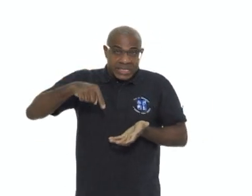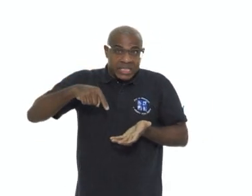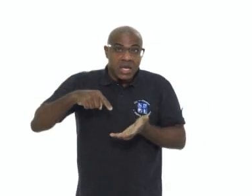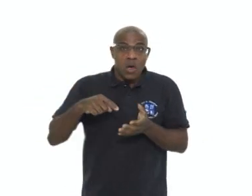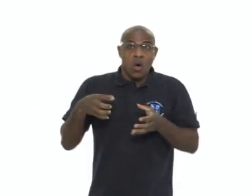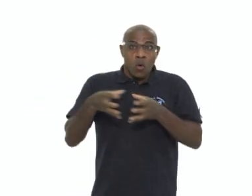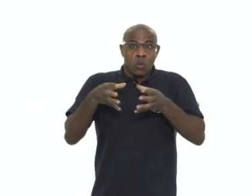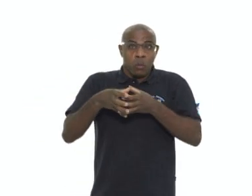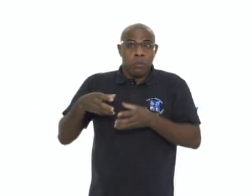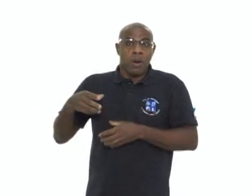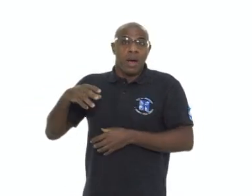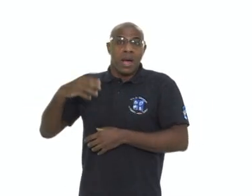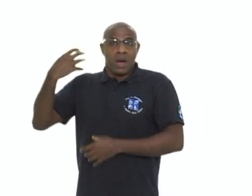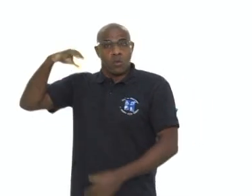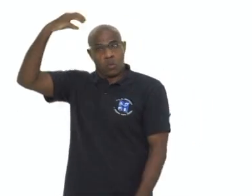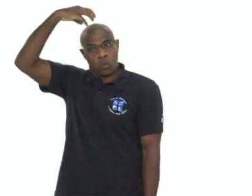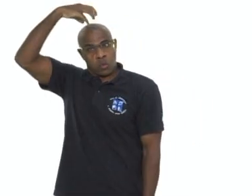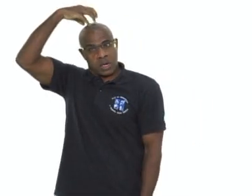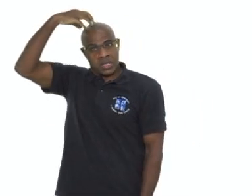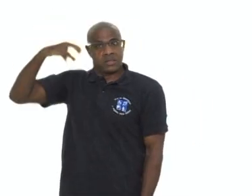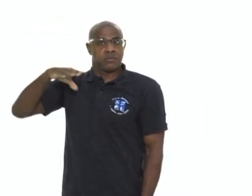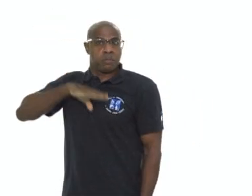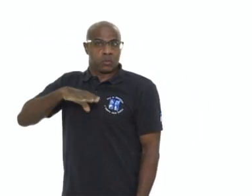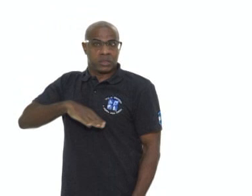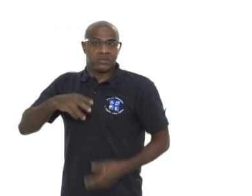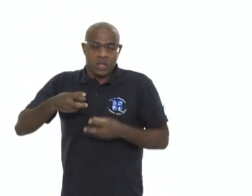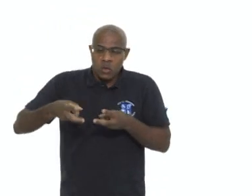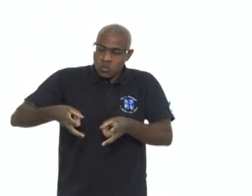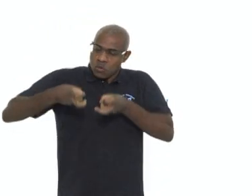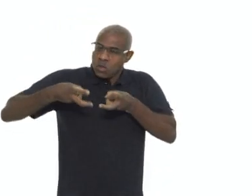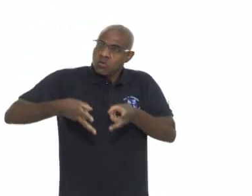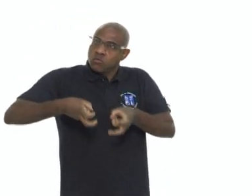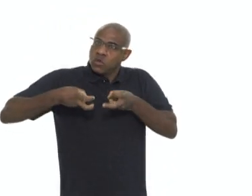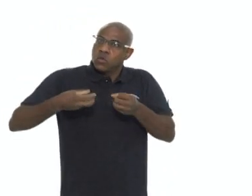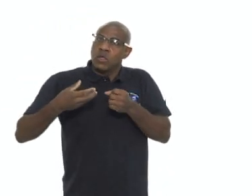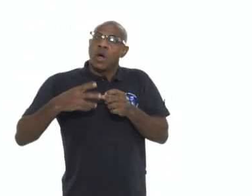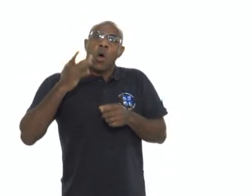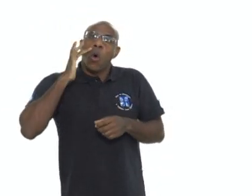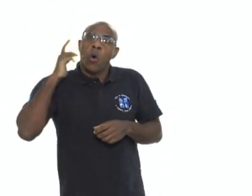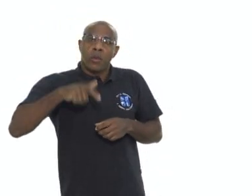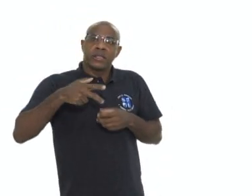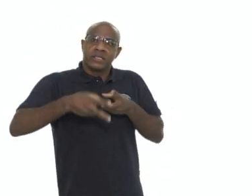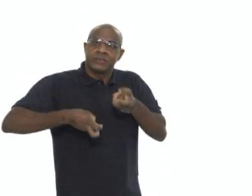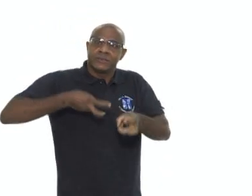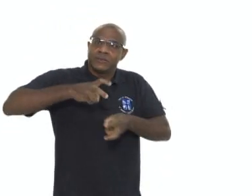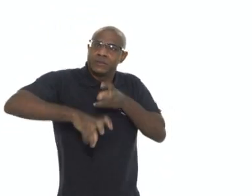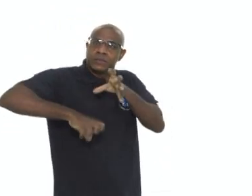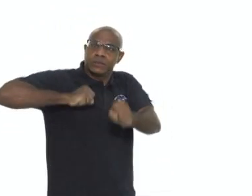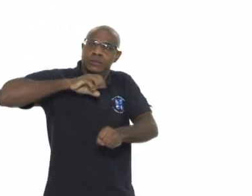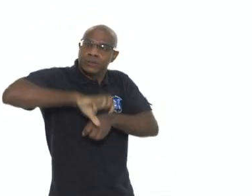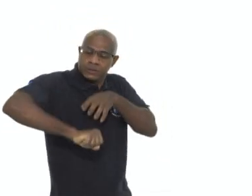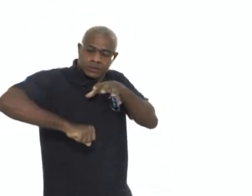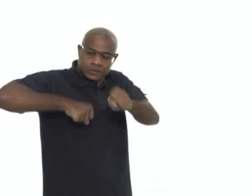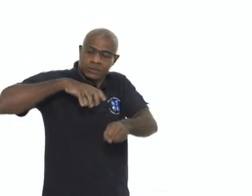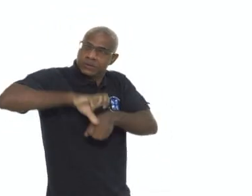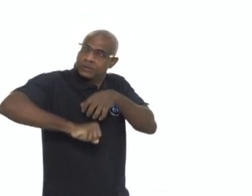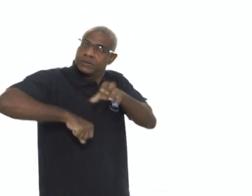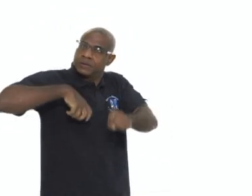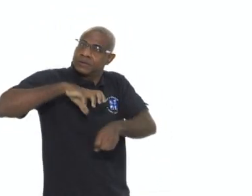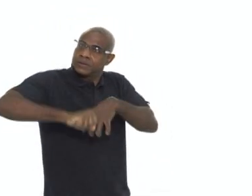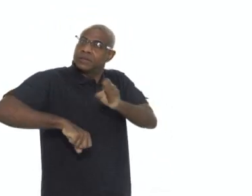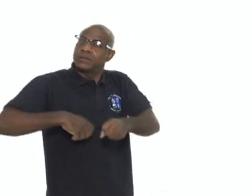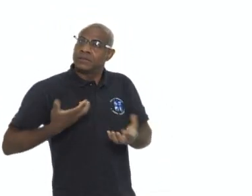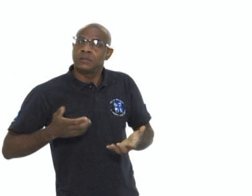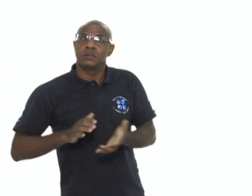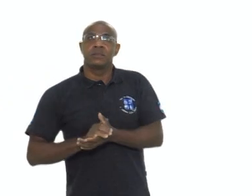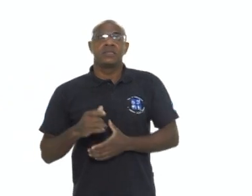século XVIII a produção aurífera dava sinais de esgotamento. Em 1788, o governador português das Minas